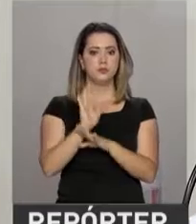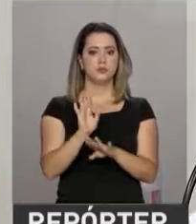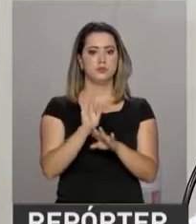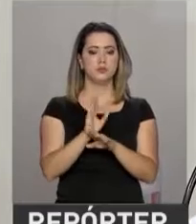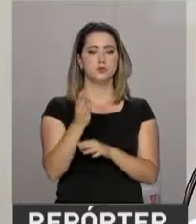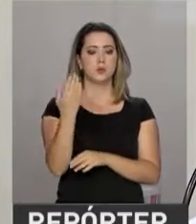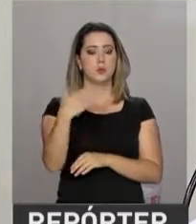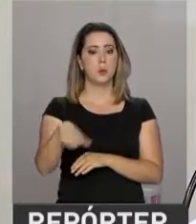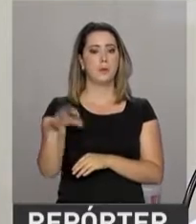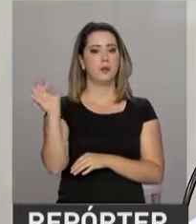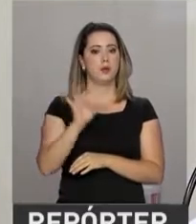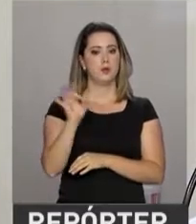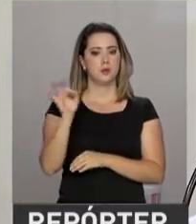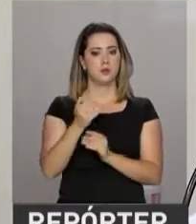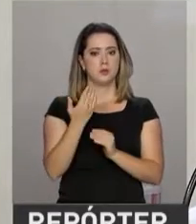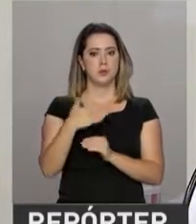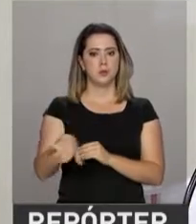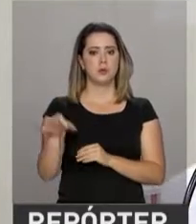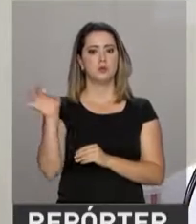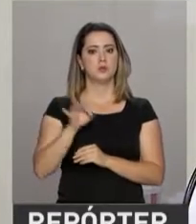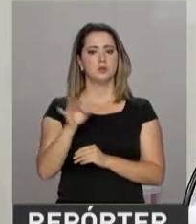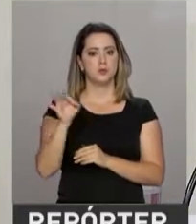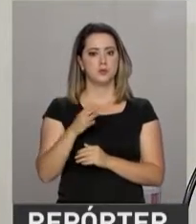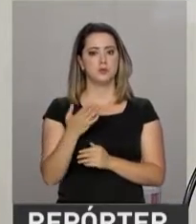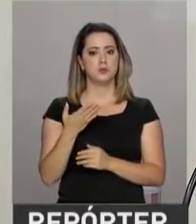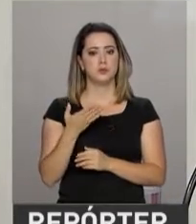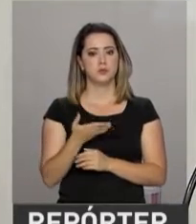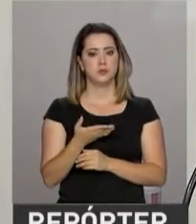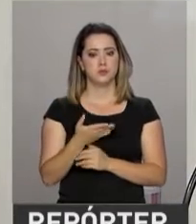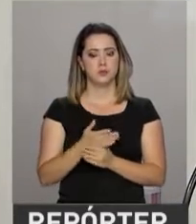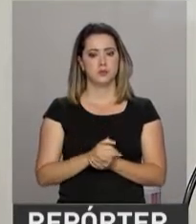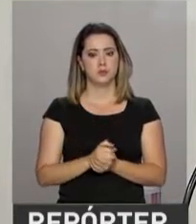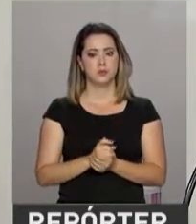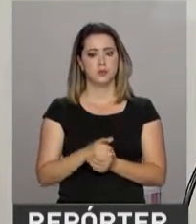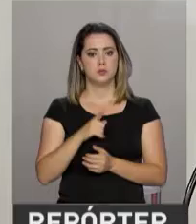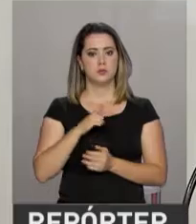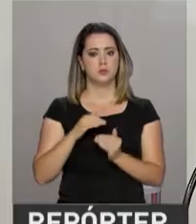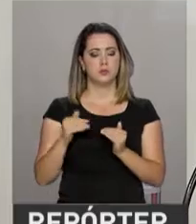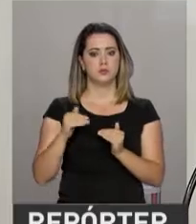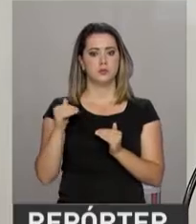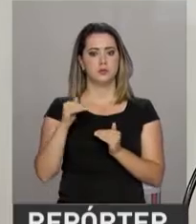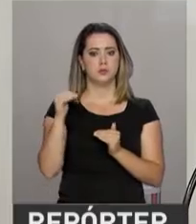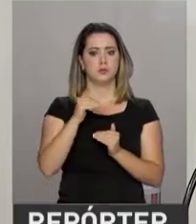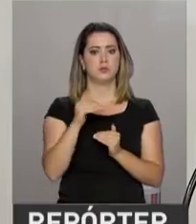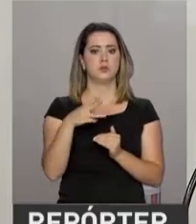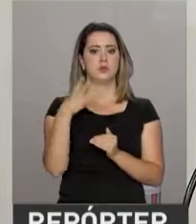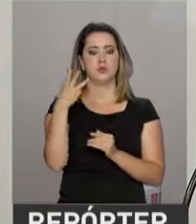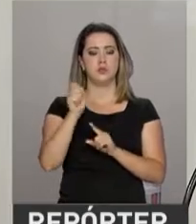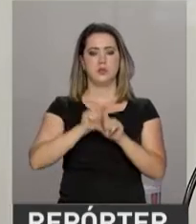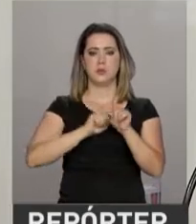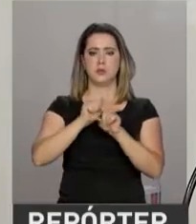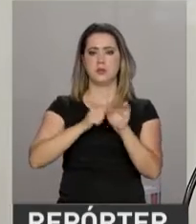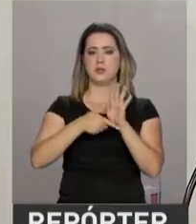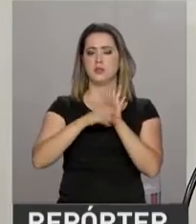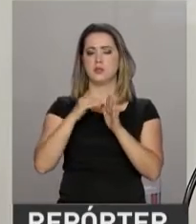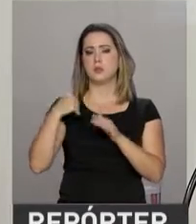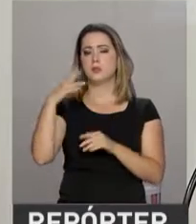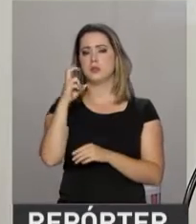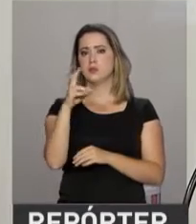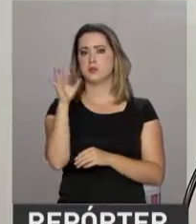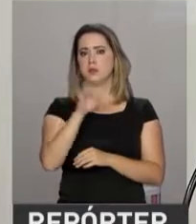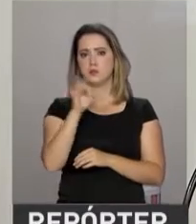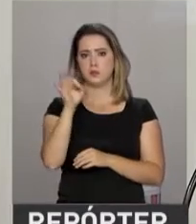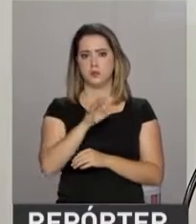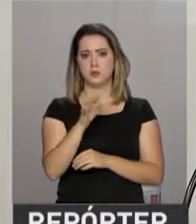com 0,5%, cresceu 0,5%. Tinha crescido no trimestre anterior mais de 5%. Então,